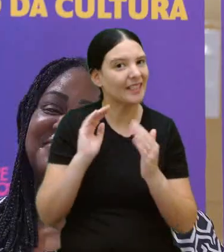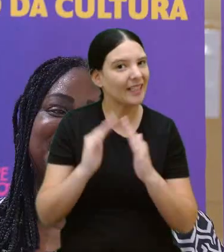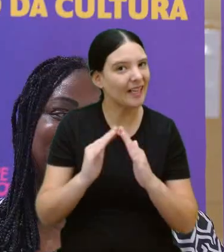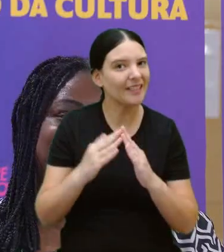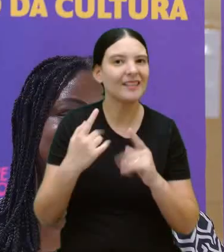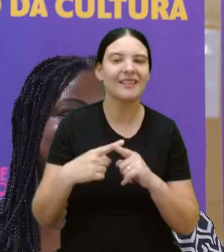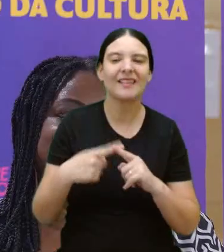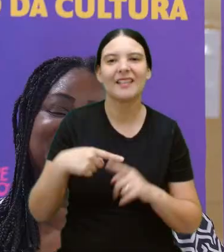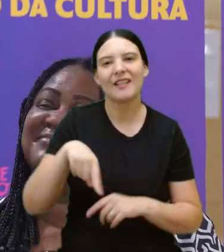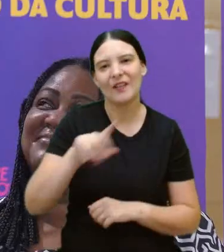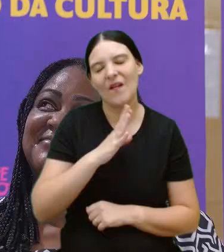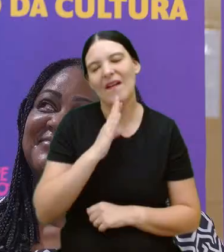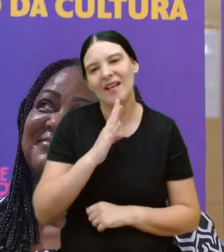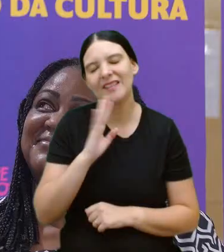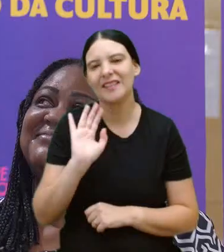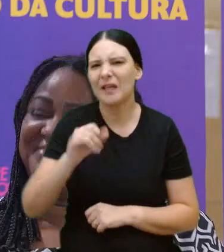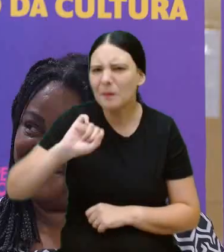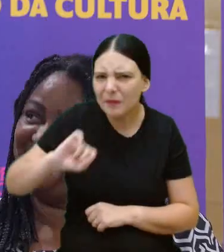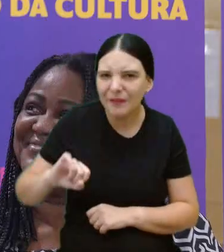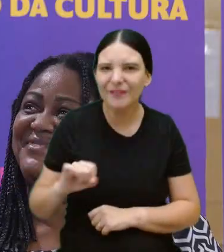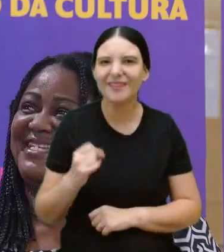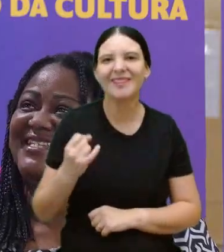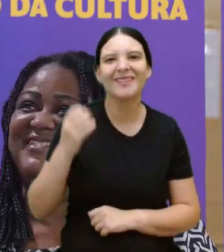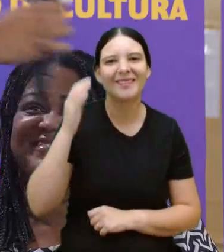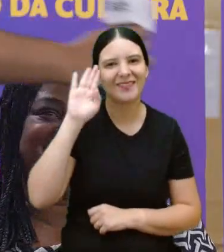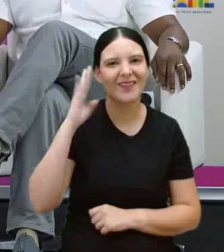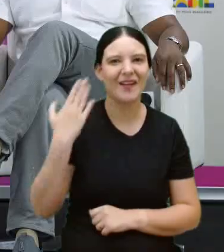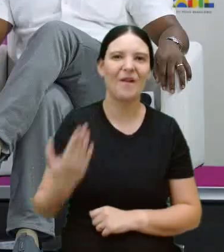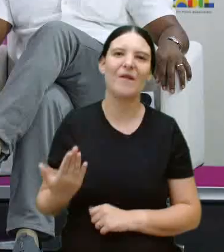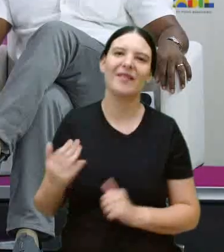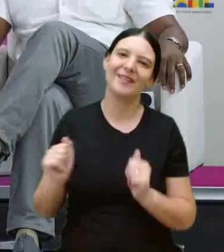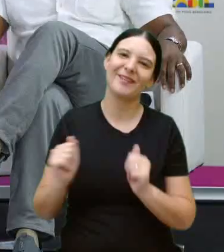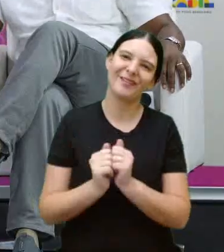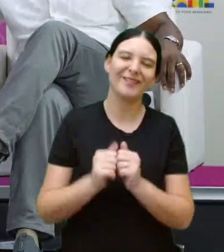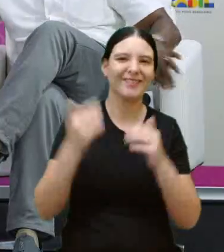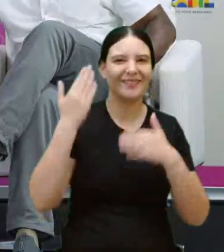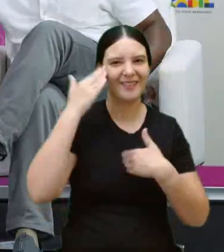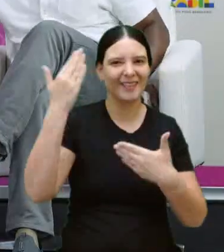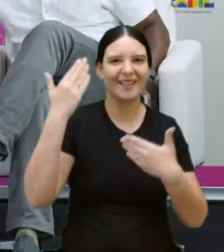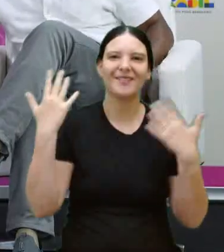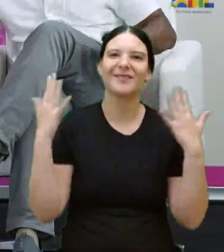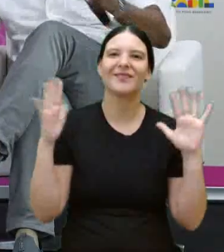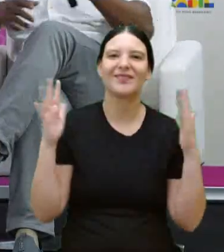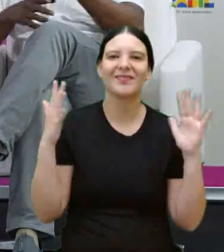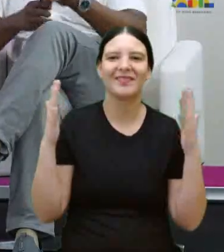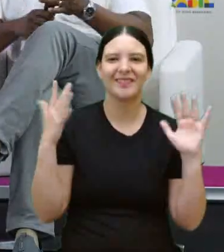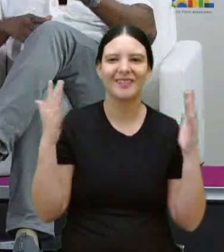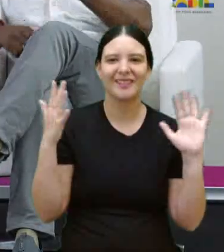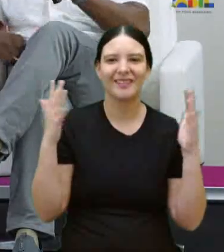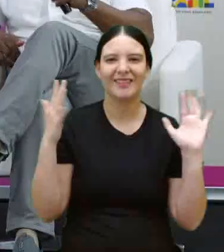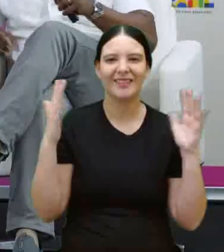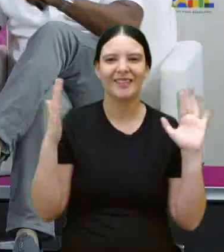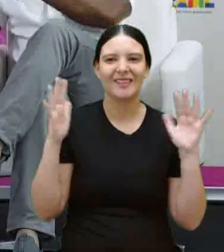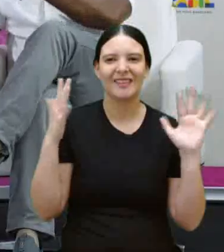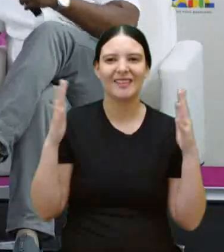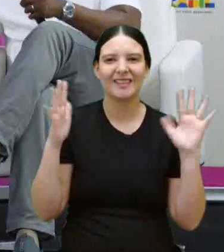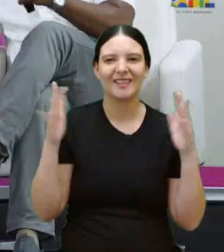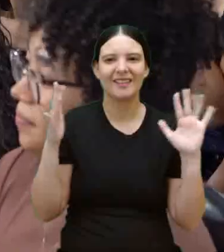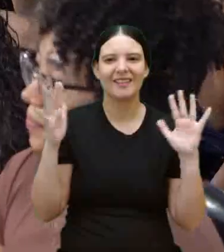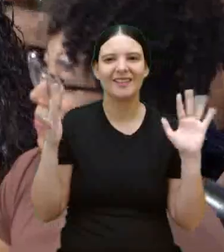Paracatu. Aproveite bastante, é uma honra para a gente recebê-los. Obrigado, pessoal. Igor entrega o microfone para Rose. Ele sai do palco.